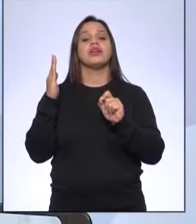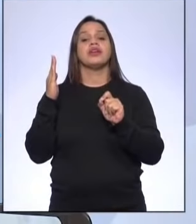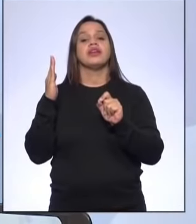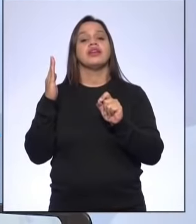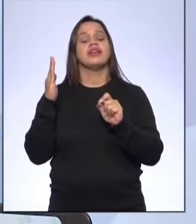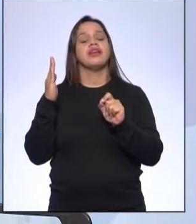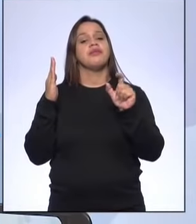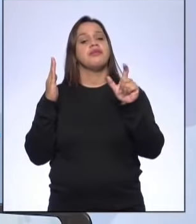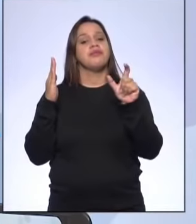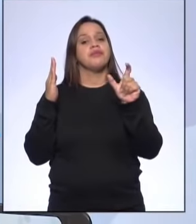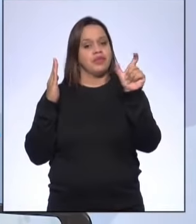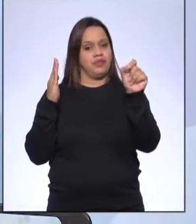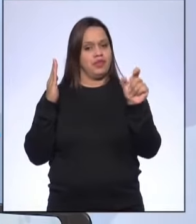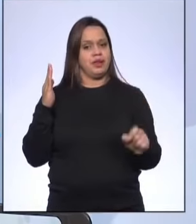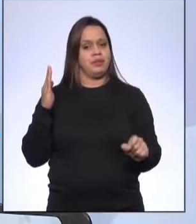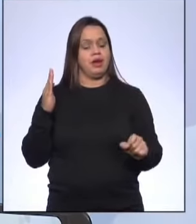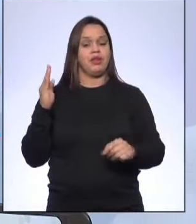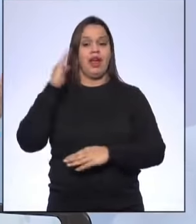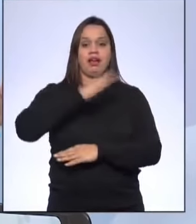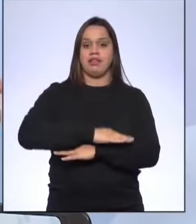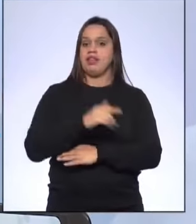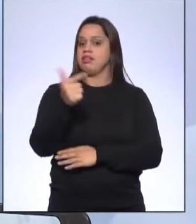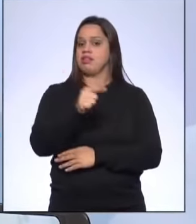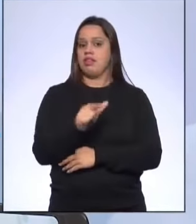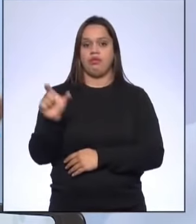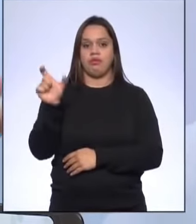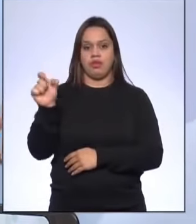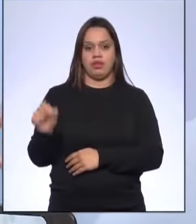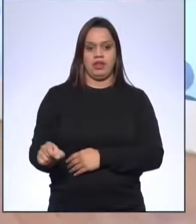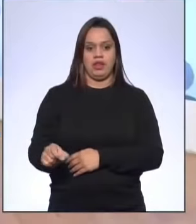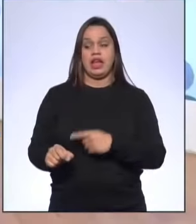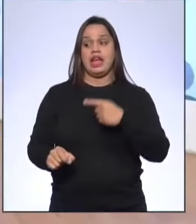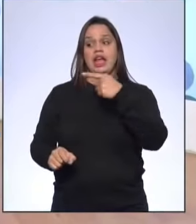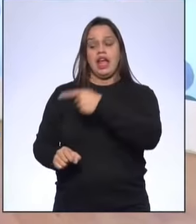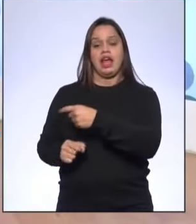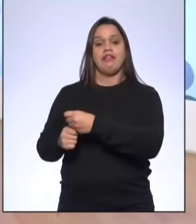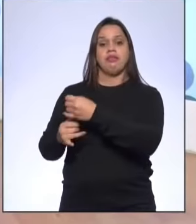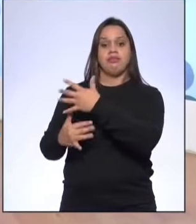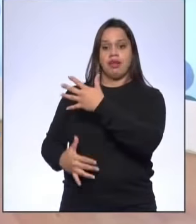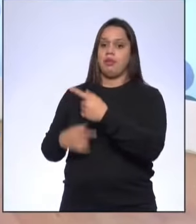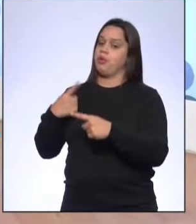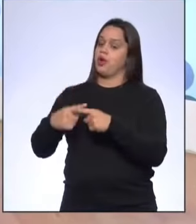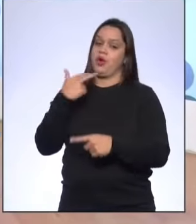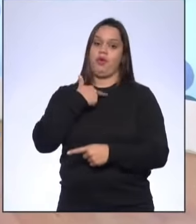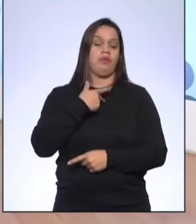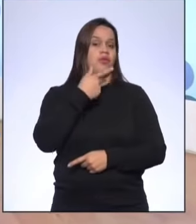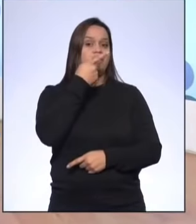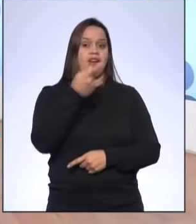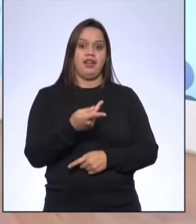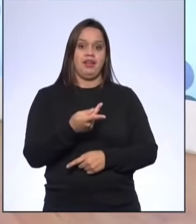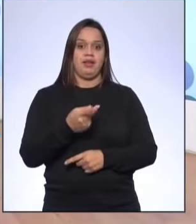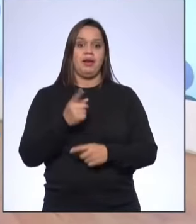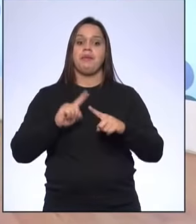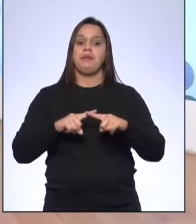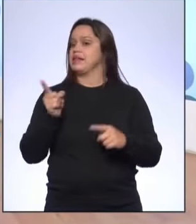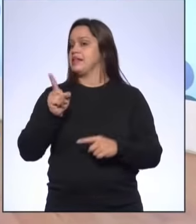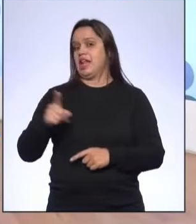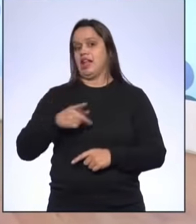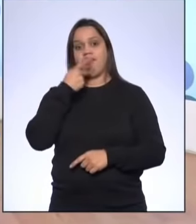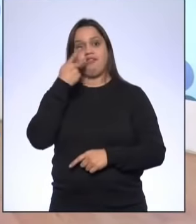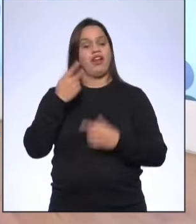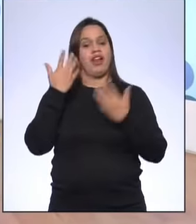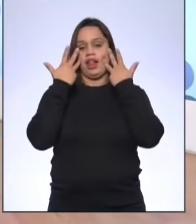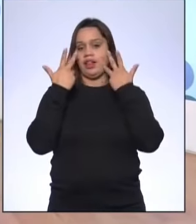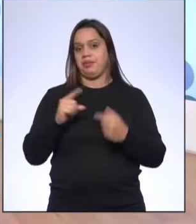é invertebrado ok e o professor edson vai fazer o papel de vocês porque eu não vou poder falar tá mas ele também não vai poder